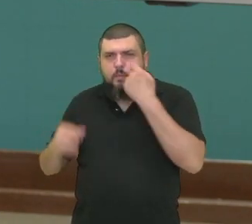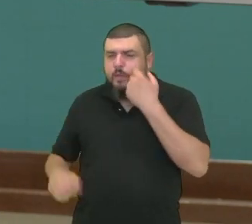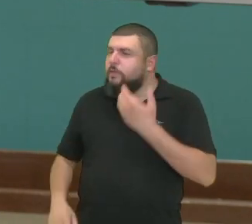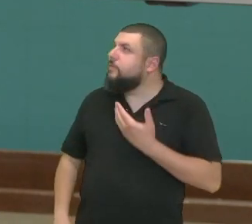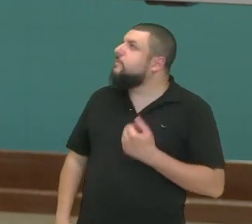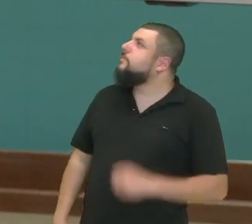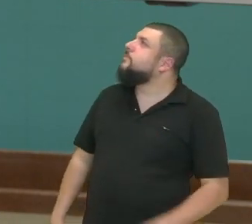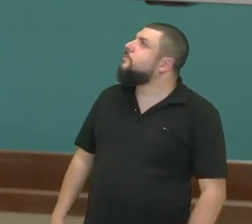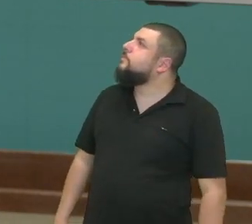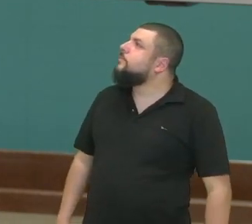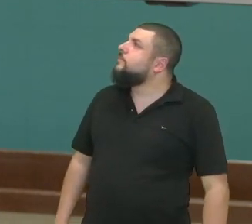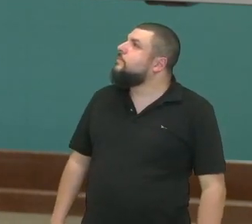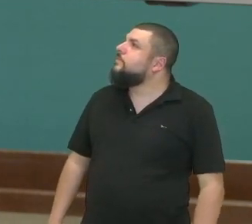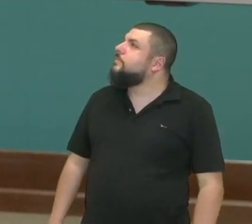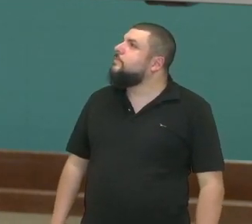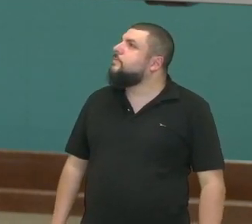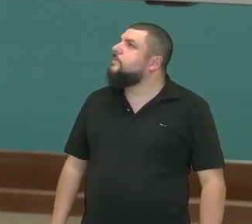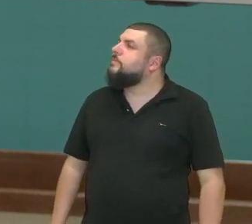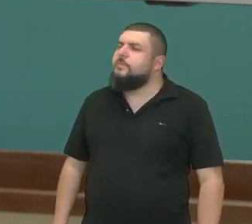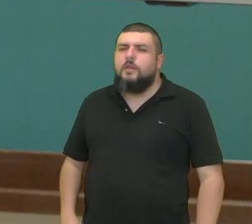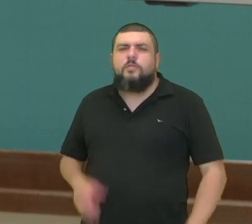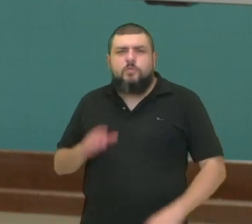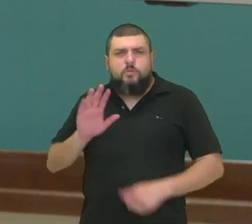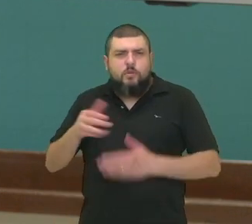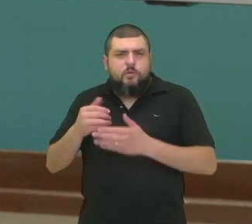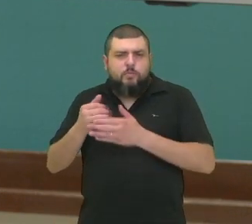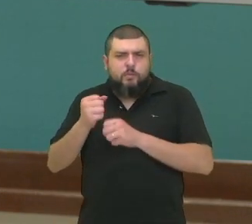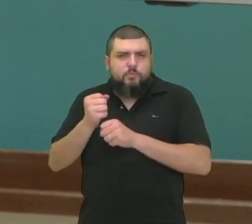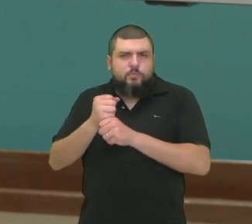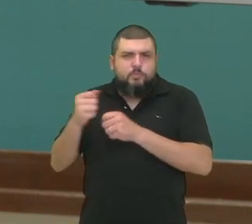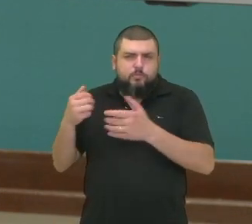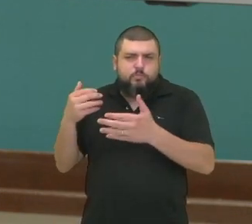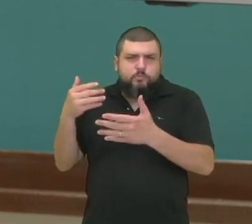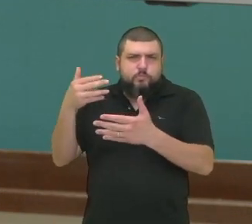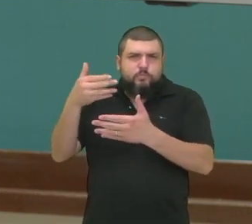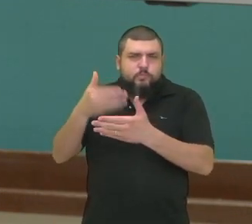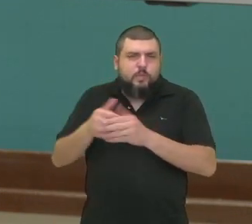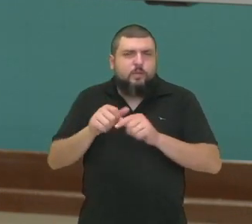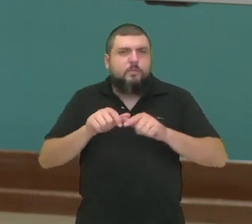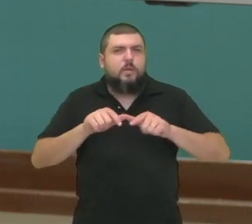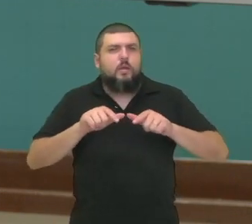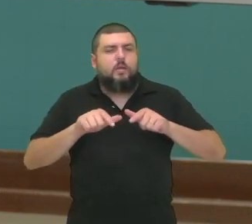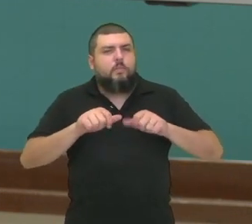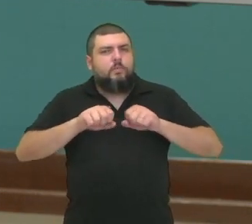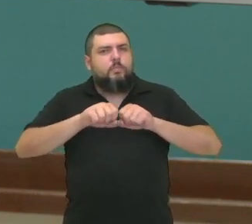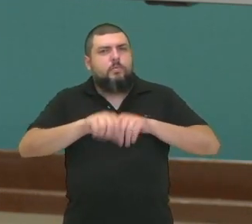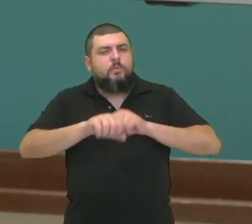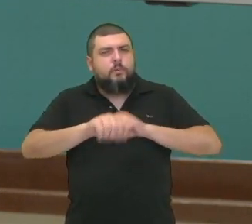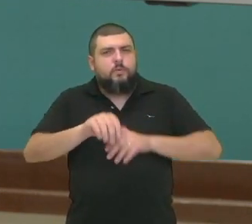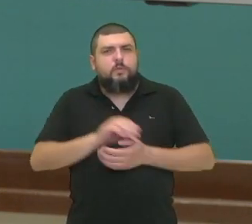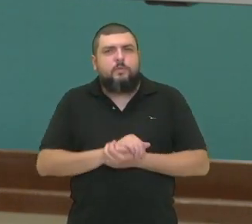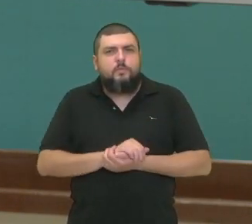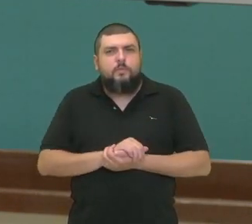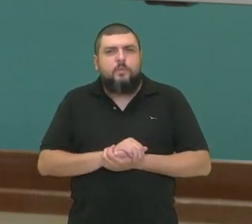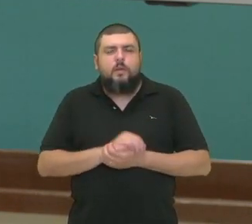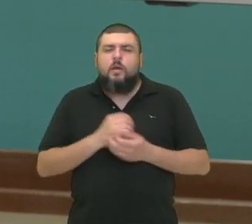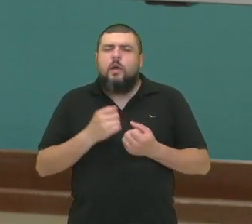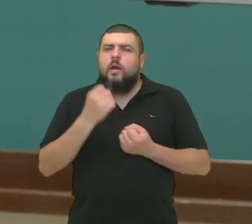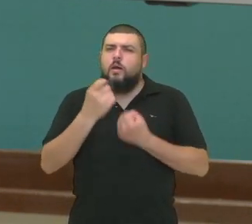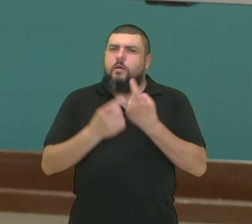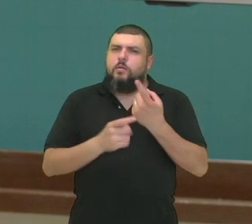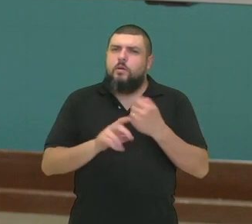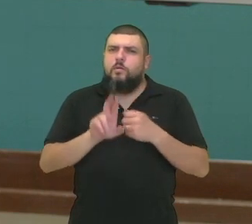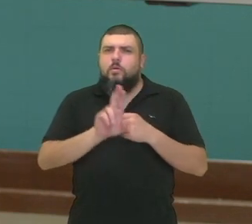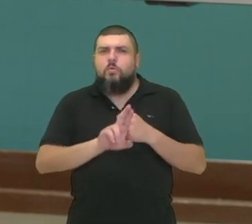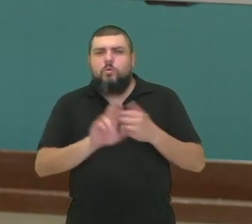outros conjuntos que a gente já trabalhou nos anos anteriores e que a gente vai continuar trabalhando. Tem horas que a gente vai usar um